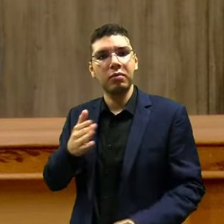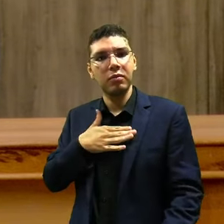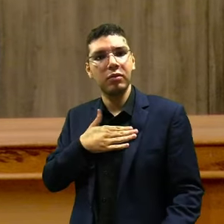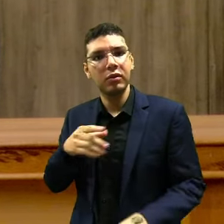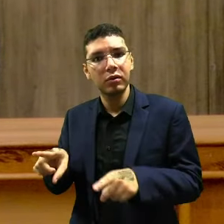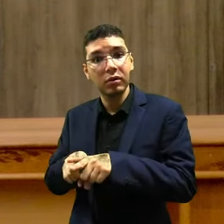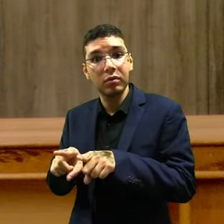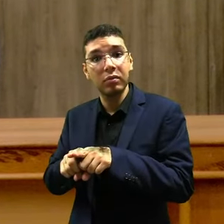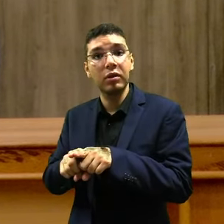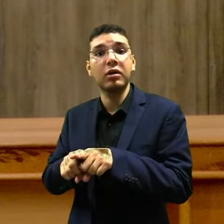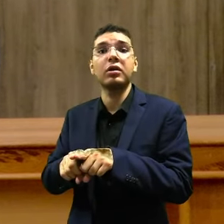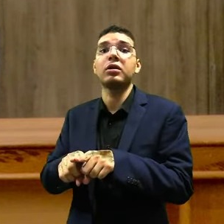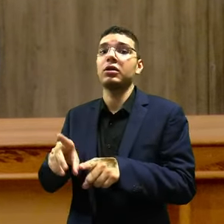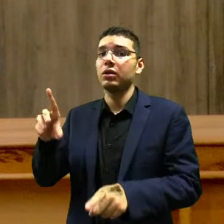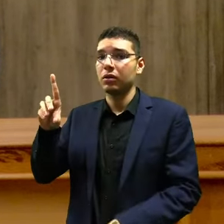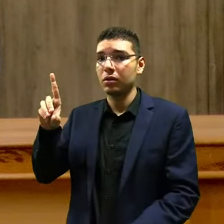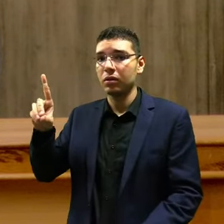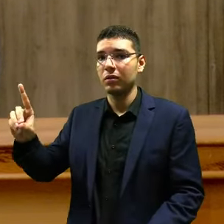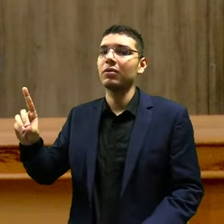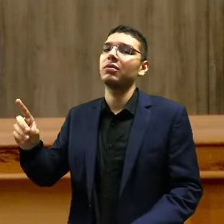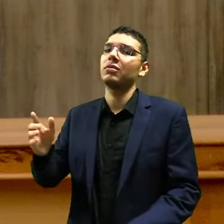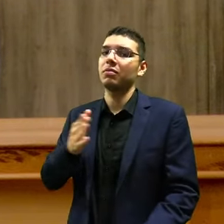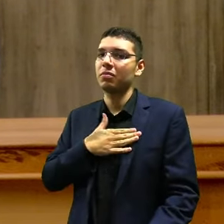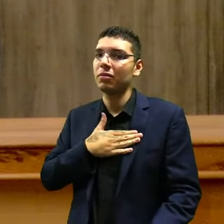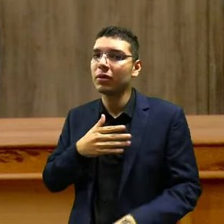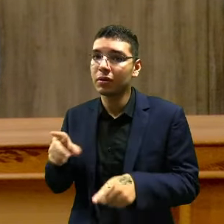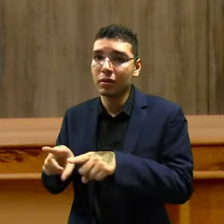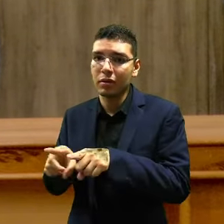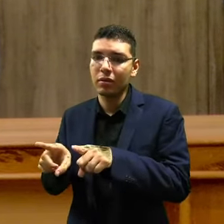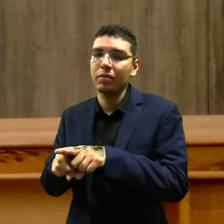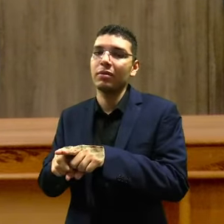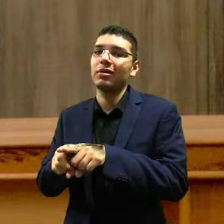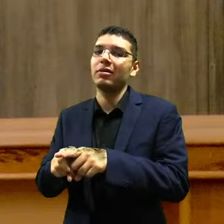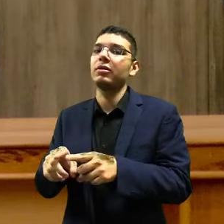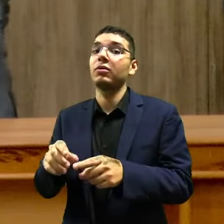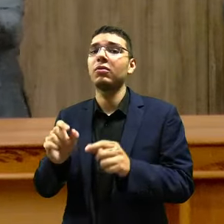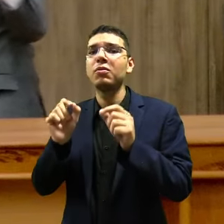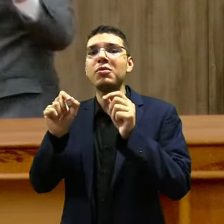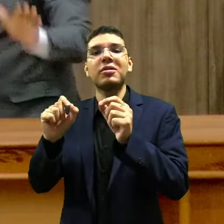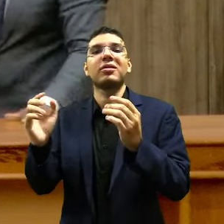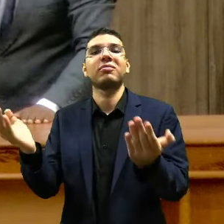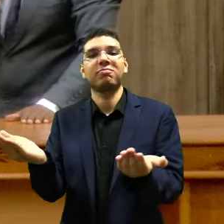Deus quem glorifica levante a tua mão e glorifica é isso que é